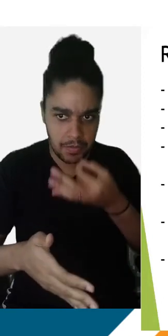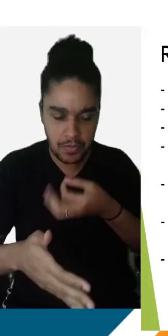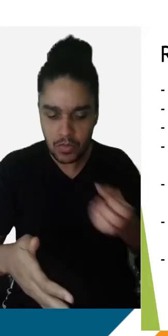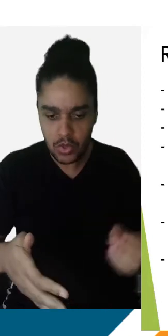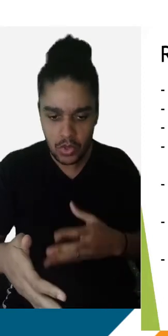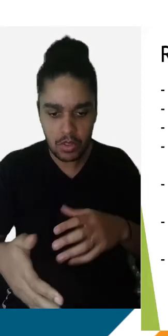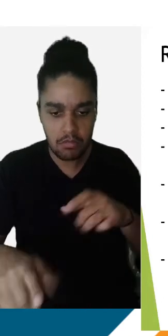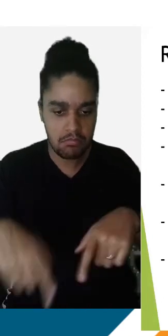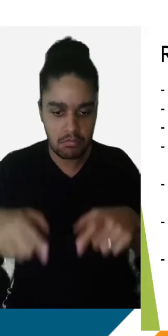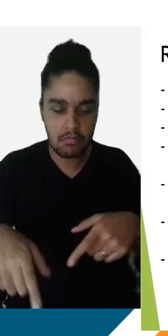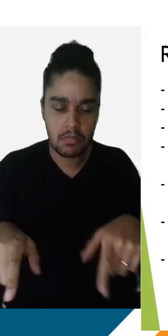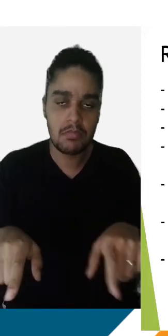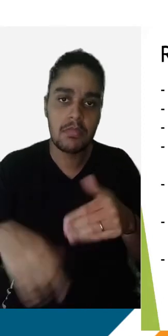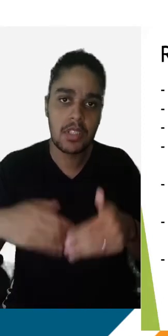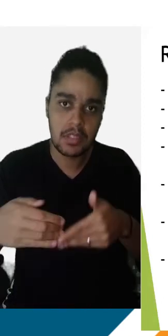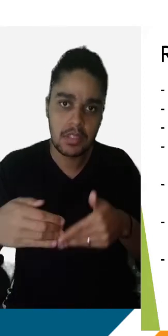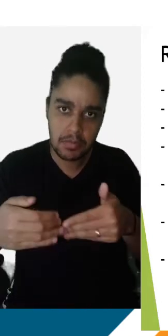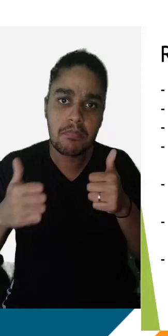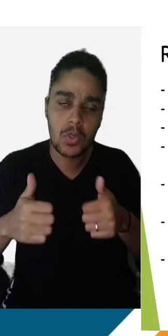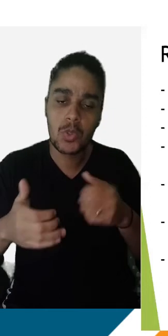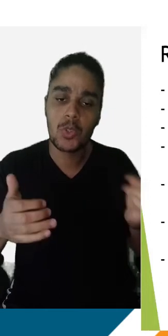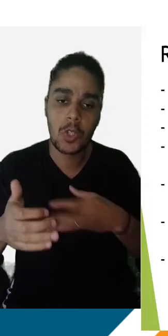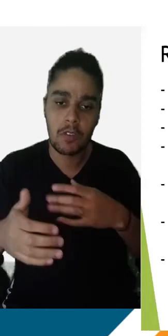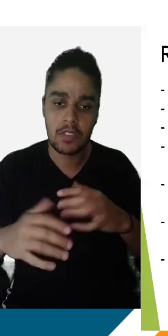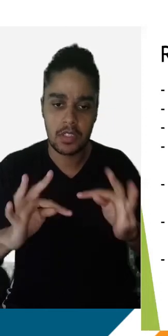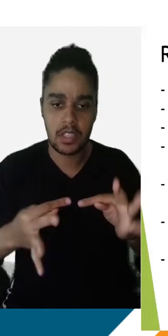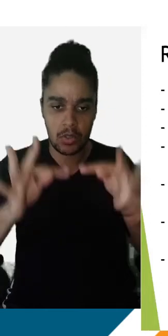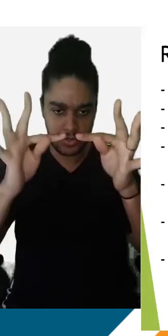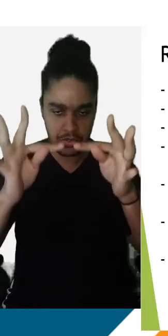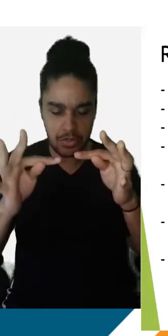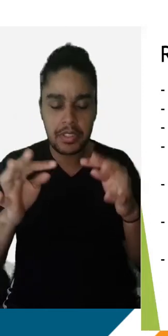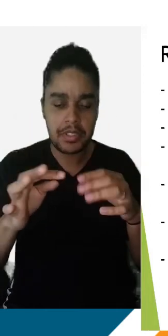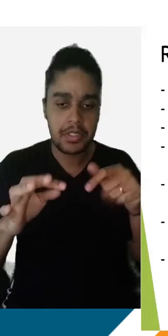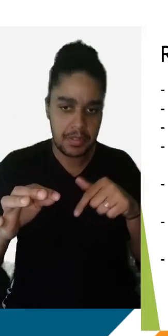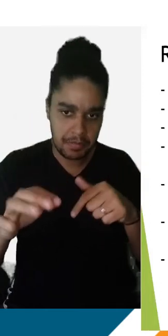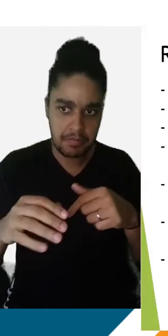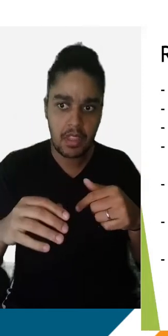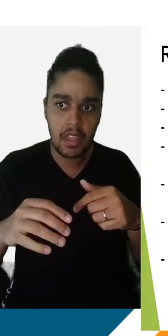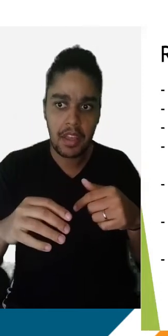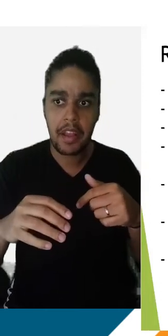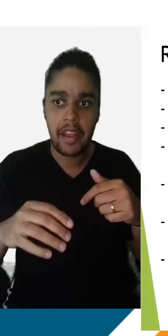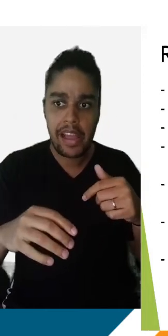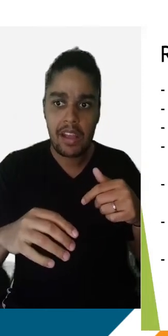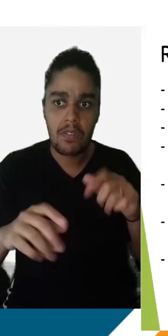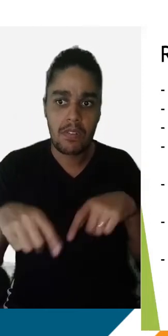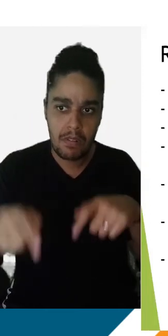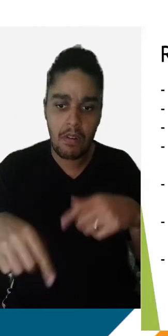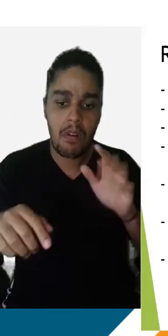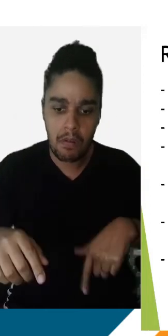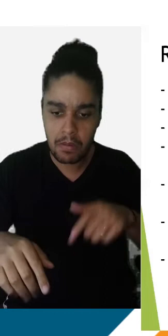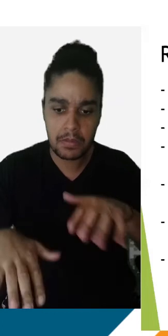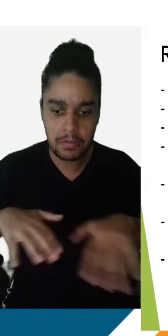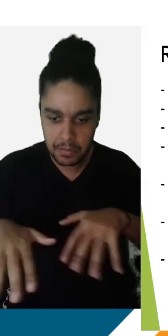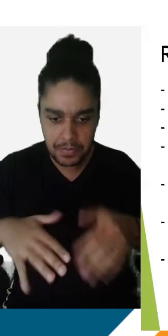de modernização da agricultura, beleza? Introdução de novas tecnologias agrícolas para o campo, tudo bem? Vai ser um